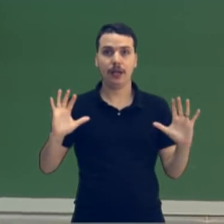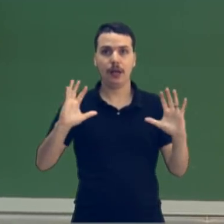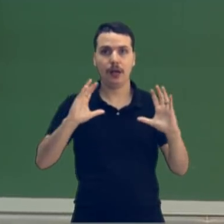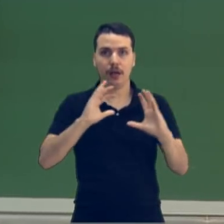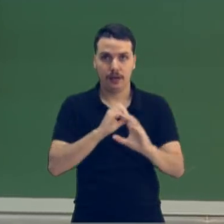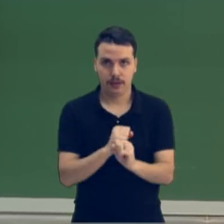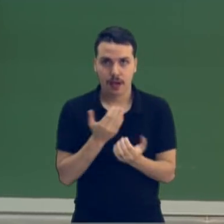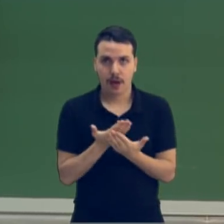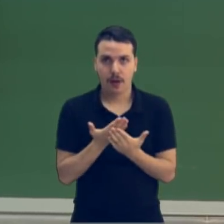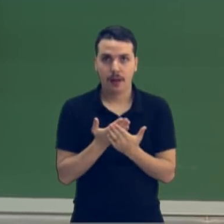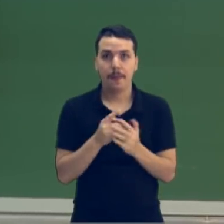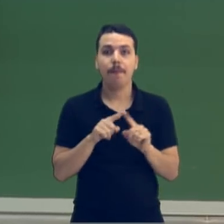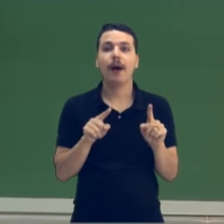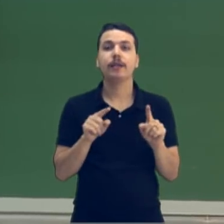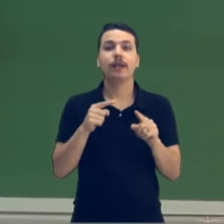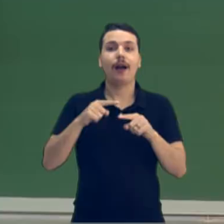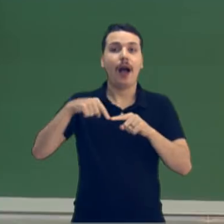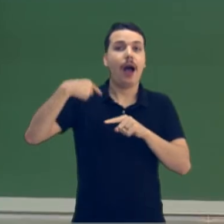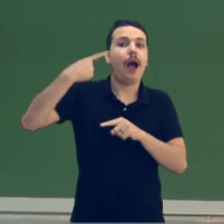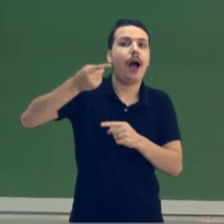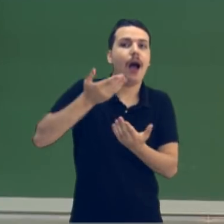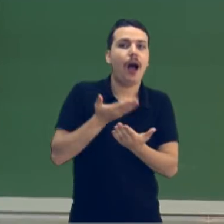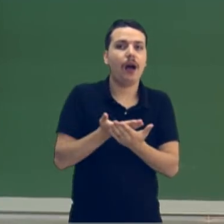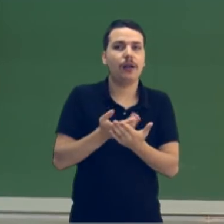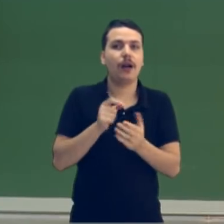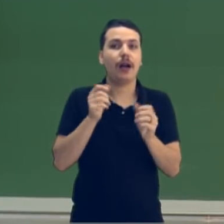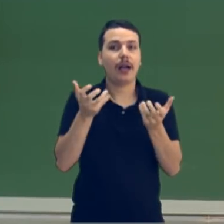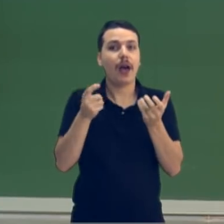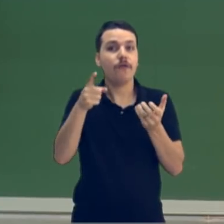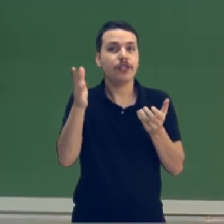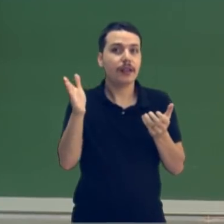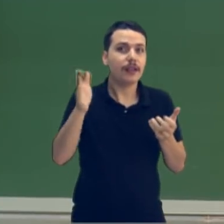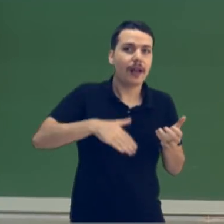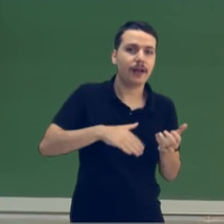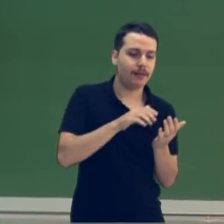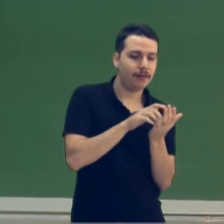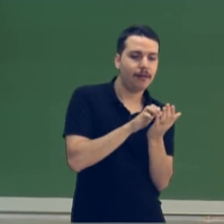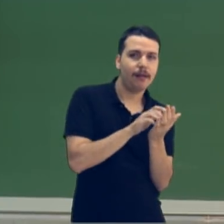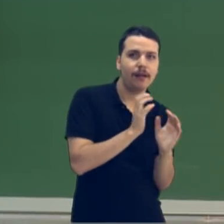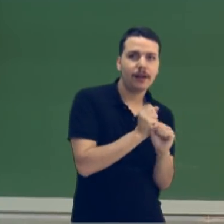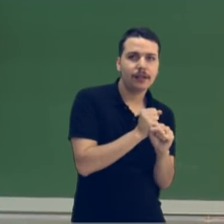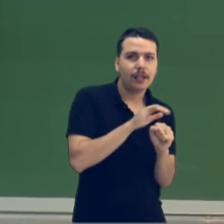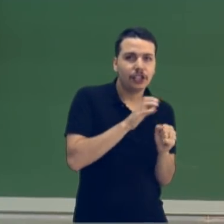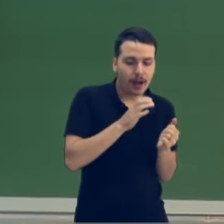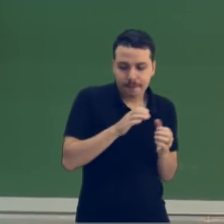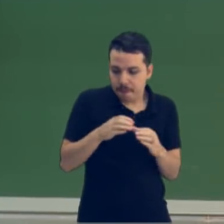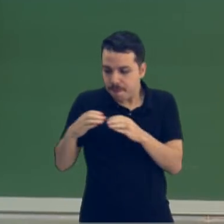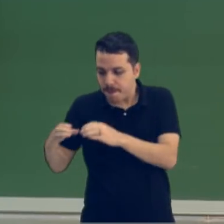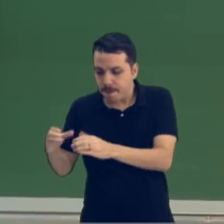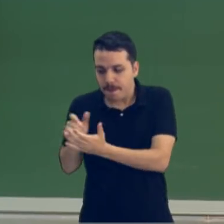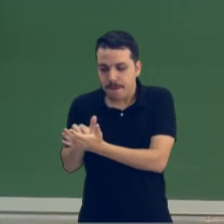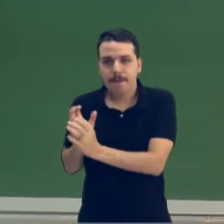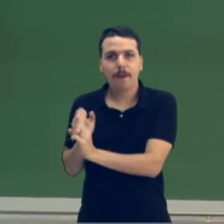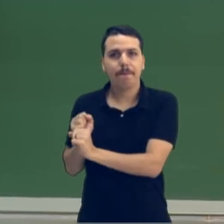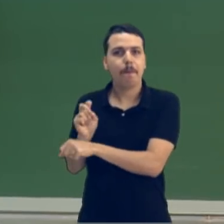para a próxima aula, eu preciso que você traga a sua calculadora. Já deixe no ladinho a calculadora,